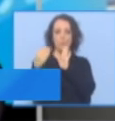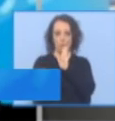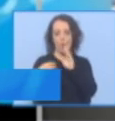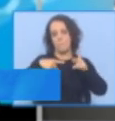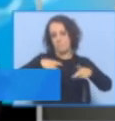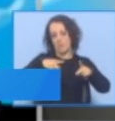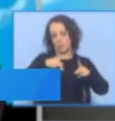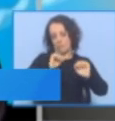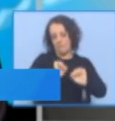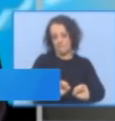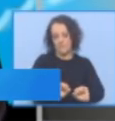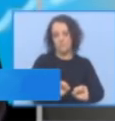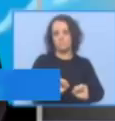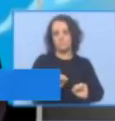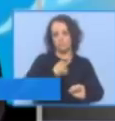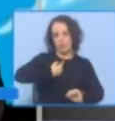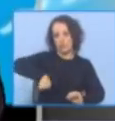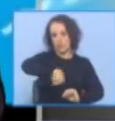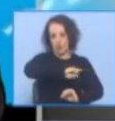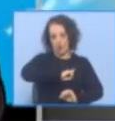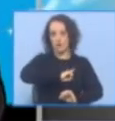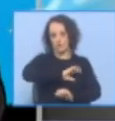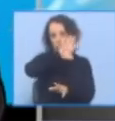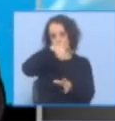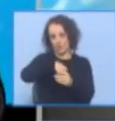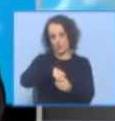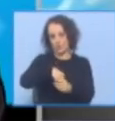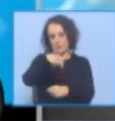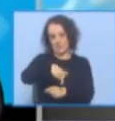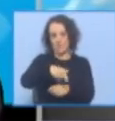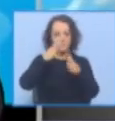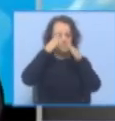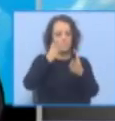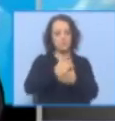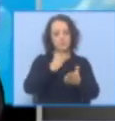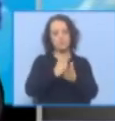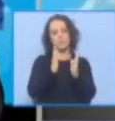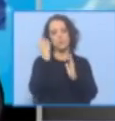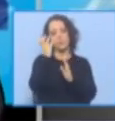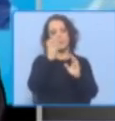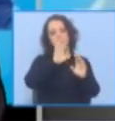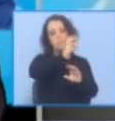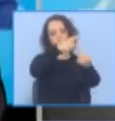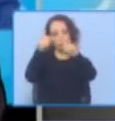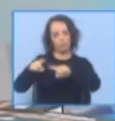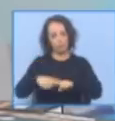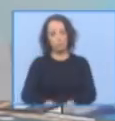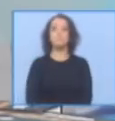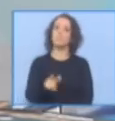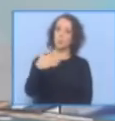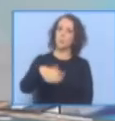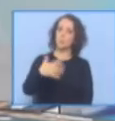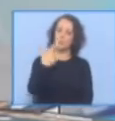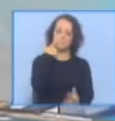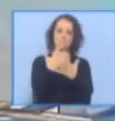método aqui pensado por todos nós, aqui envolvidos neste seminário, para estudar as culturas dos diferentes países. De facto, marcas que